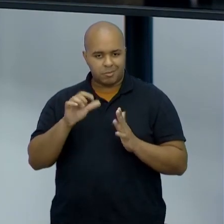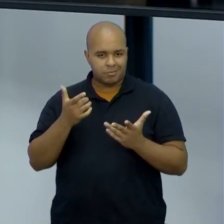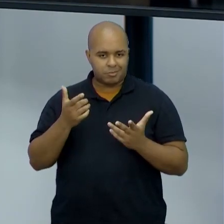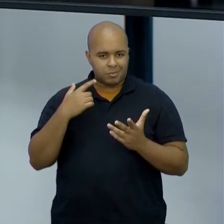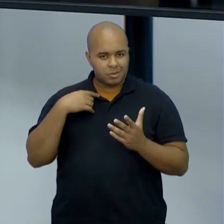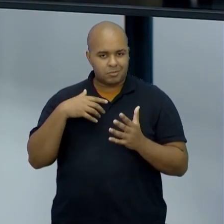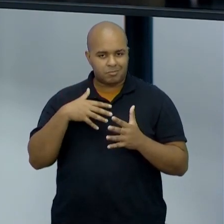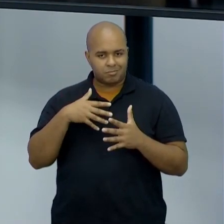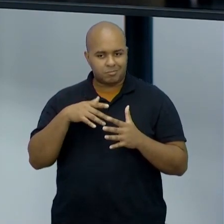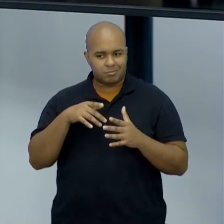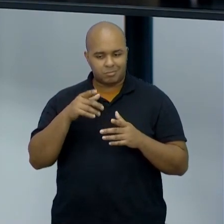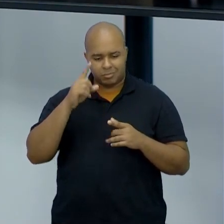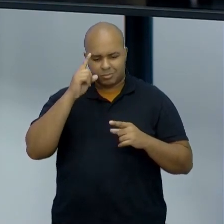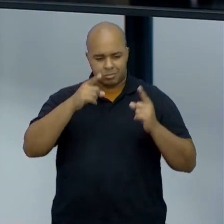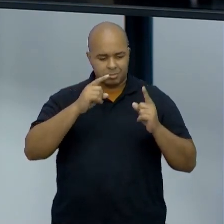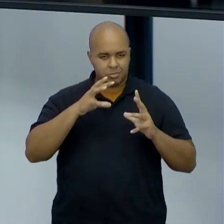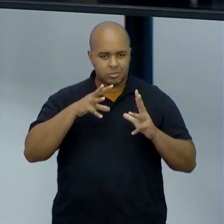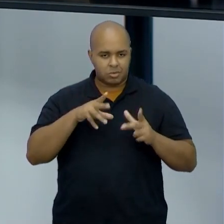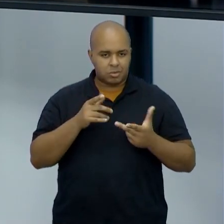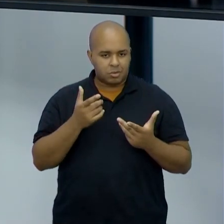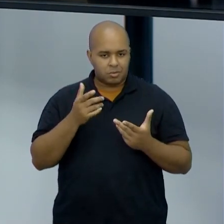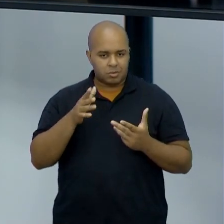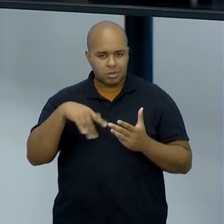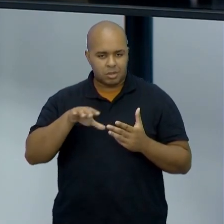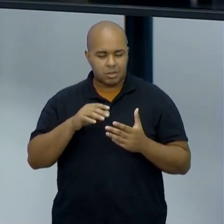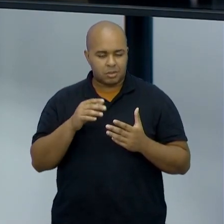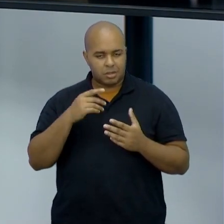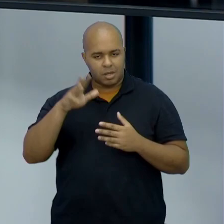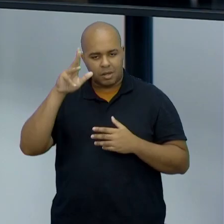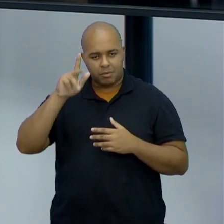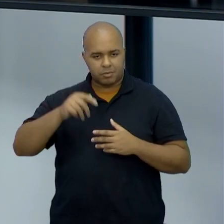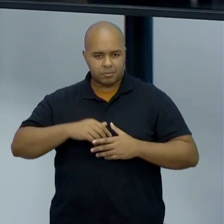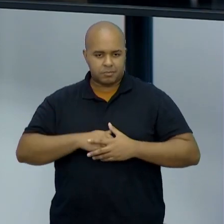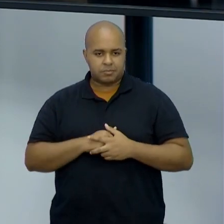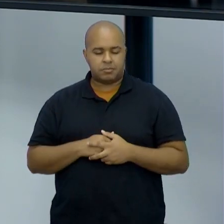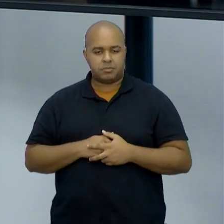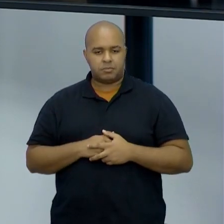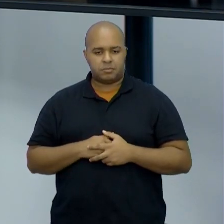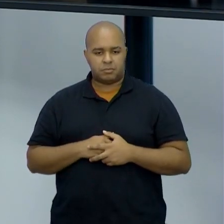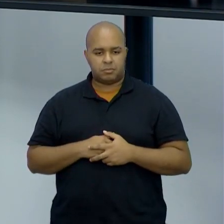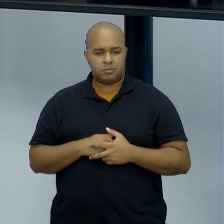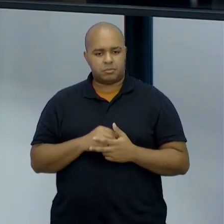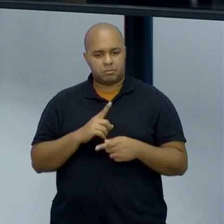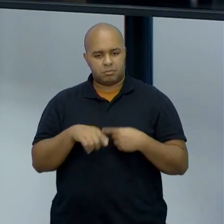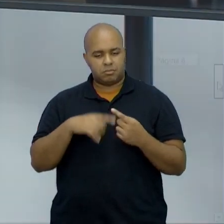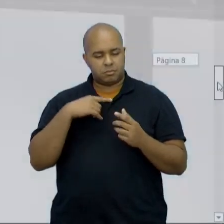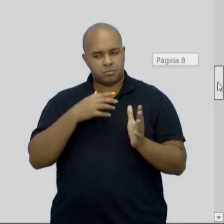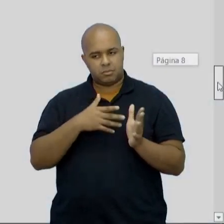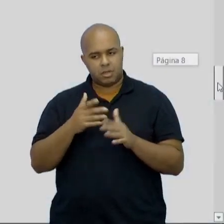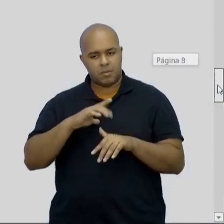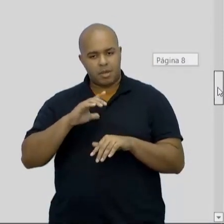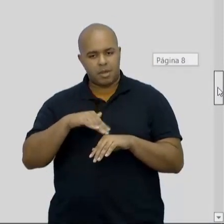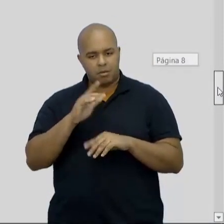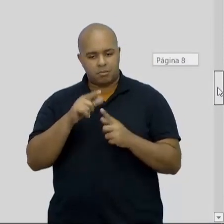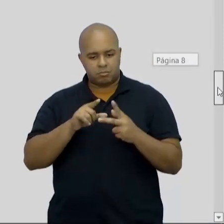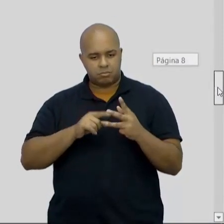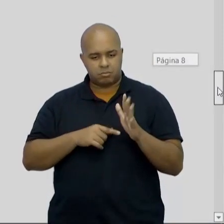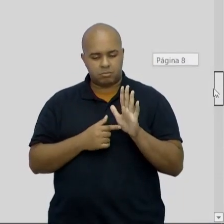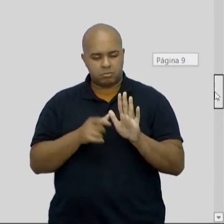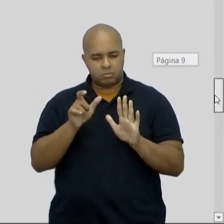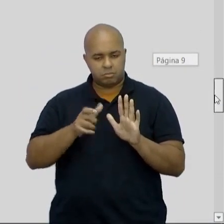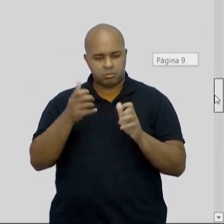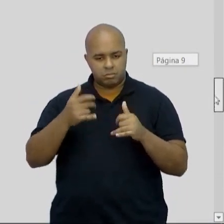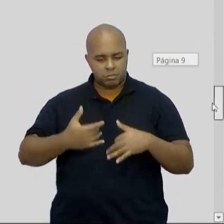que envolveu a dominação total do continente africano. Aí temos mais alguns elementos aqui